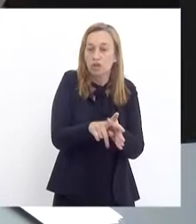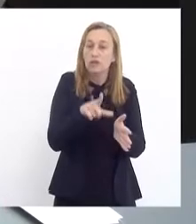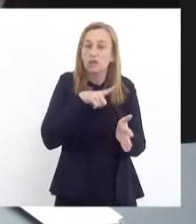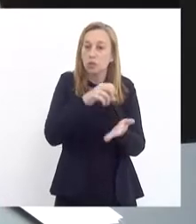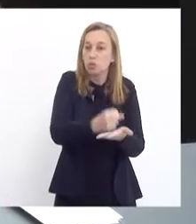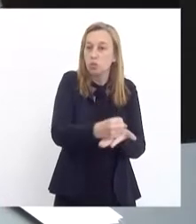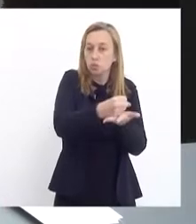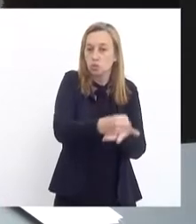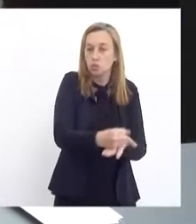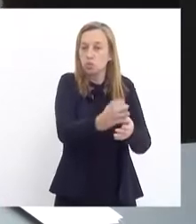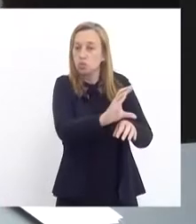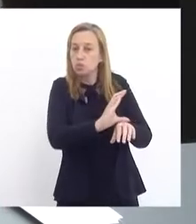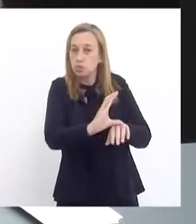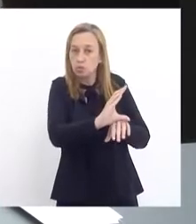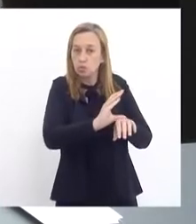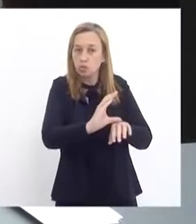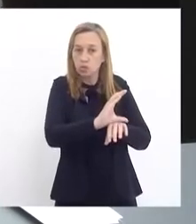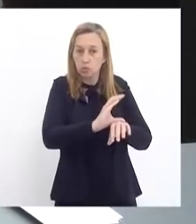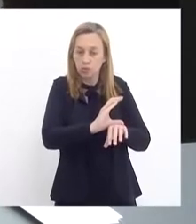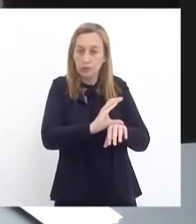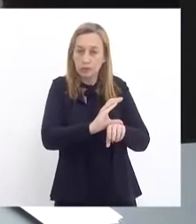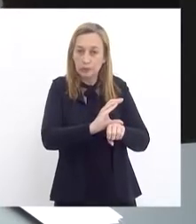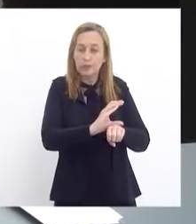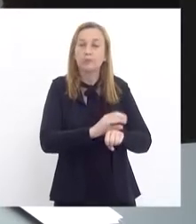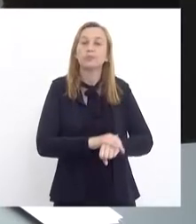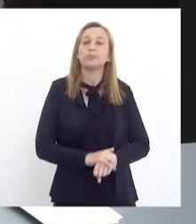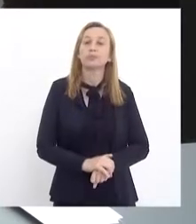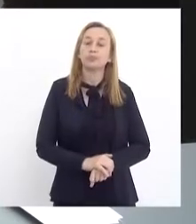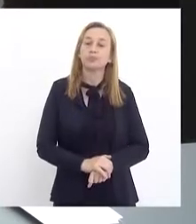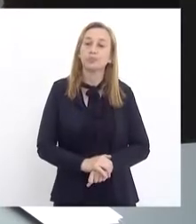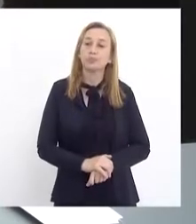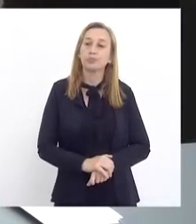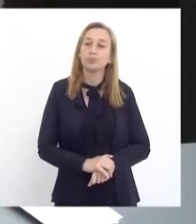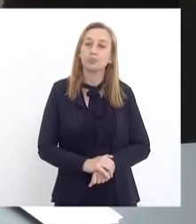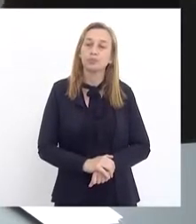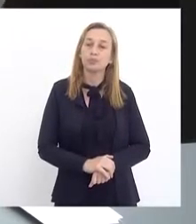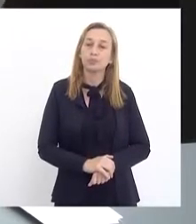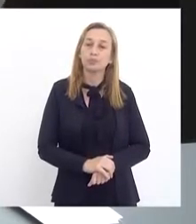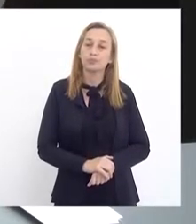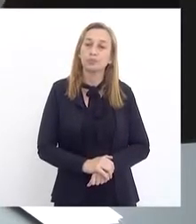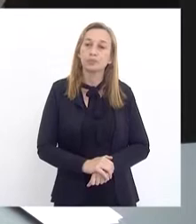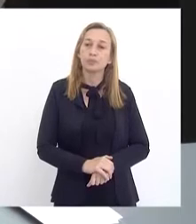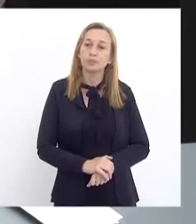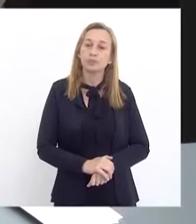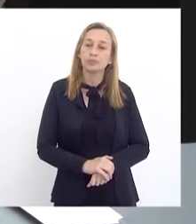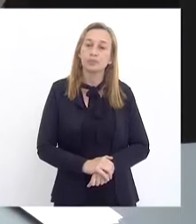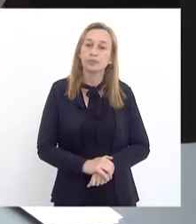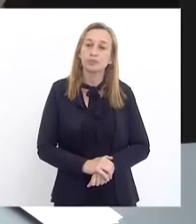sustentação de constitucionalidade que faz com que ele não